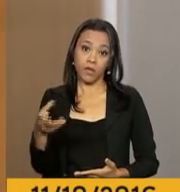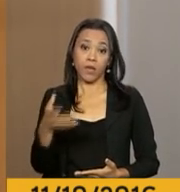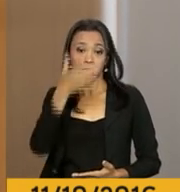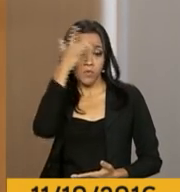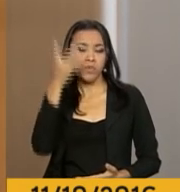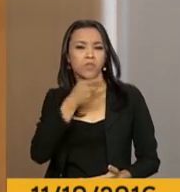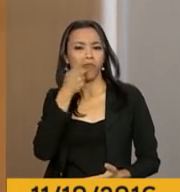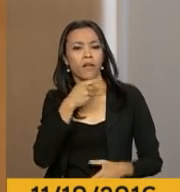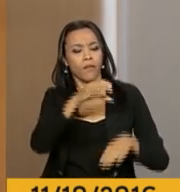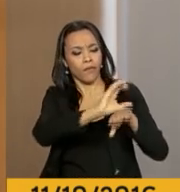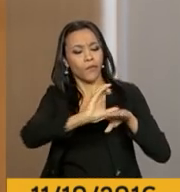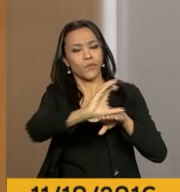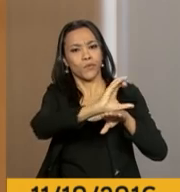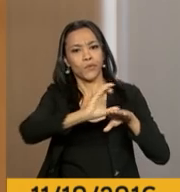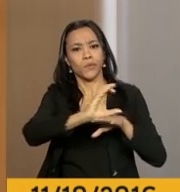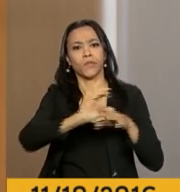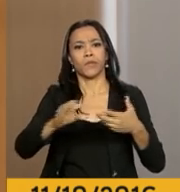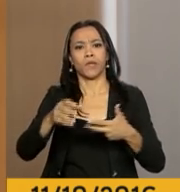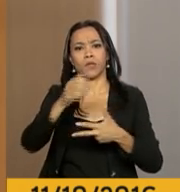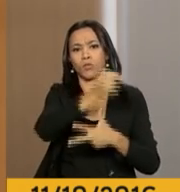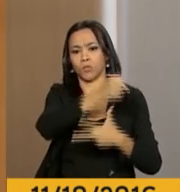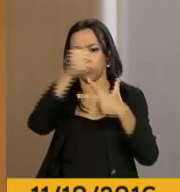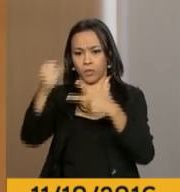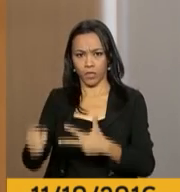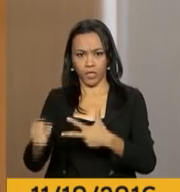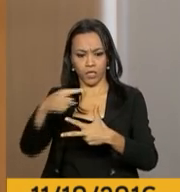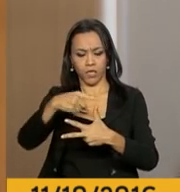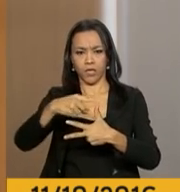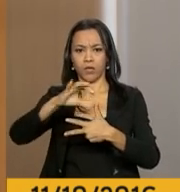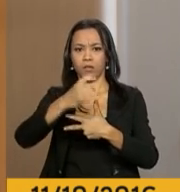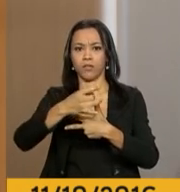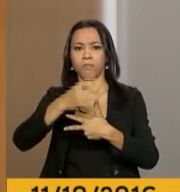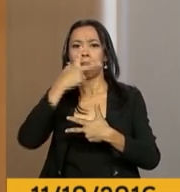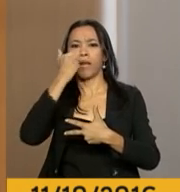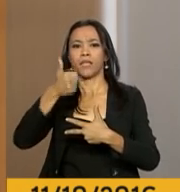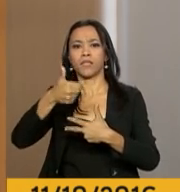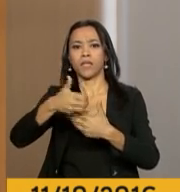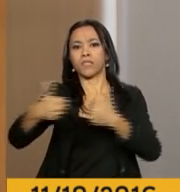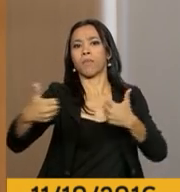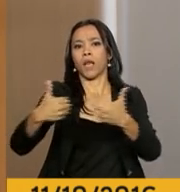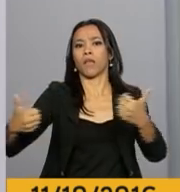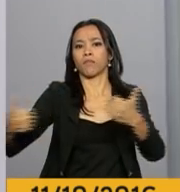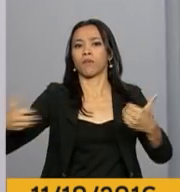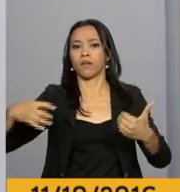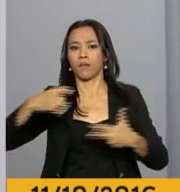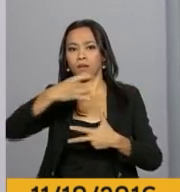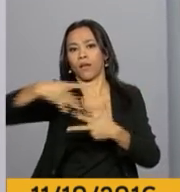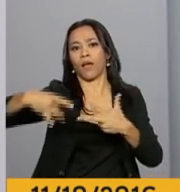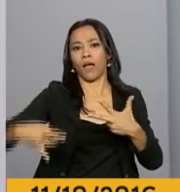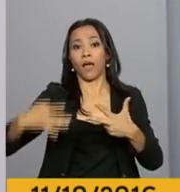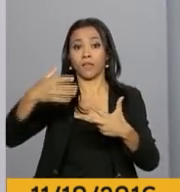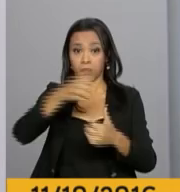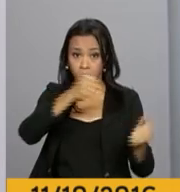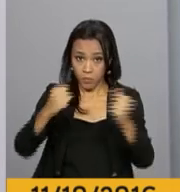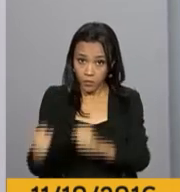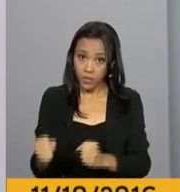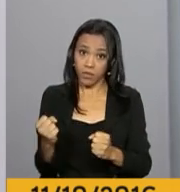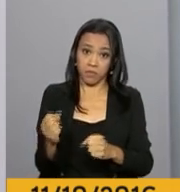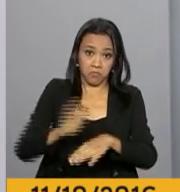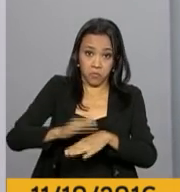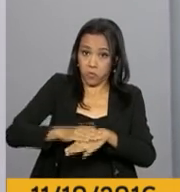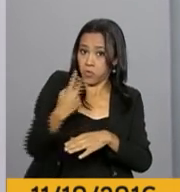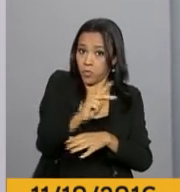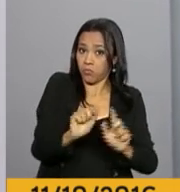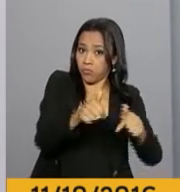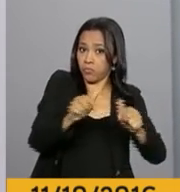ideia da Independência entre os poderes como se estes fossem separados estanques cada um com a sua atividade quando na